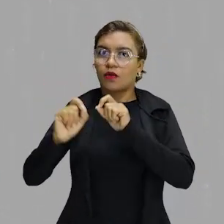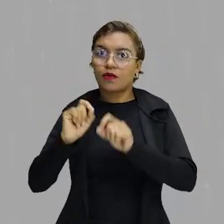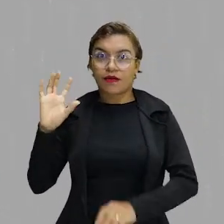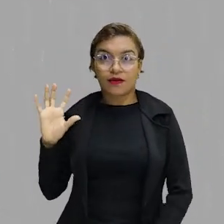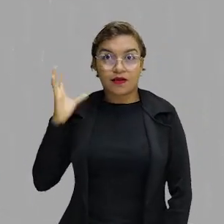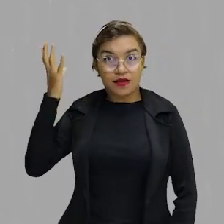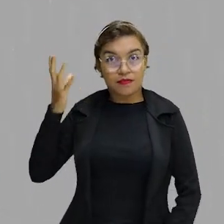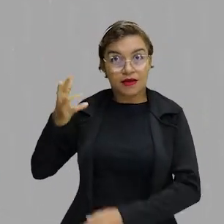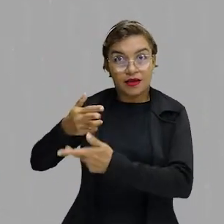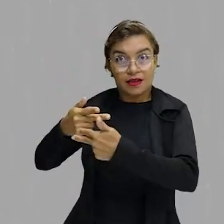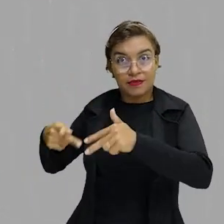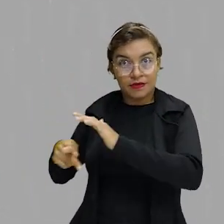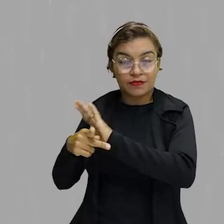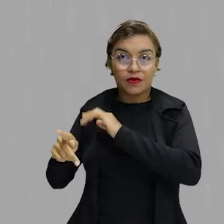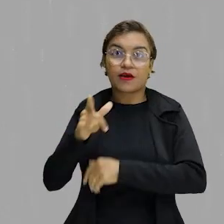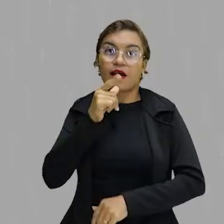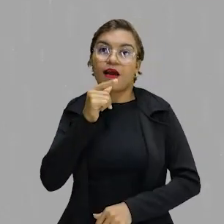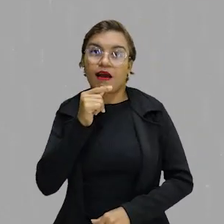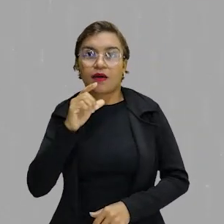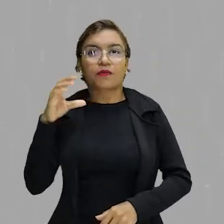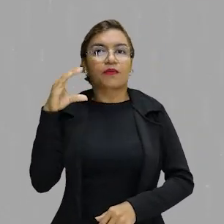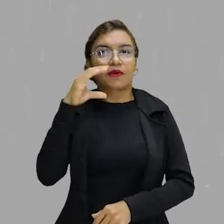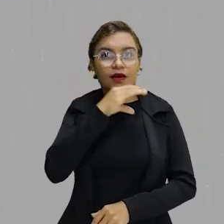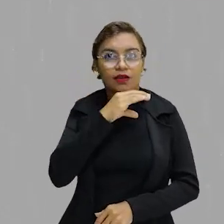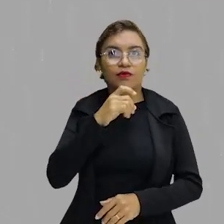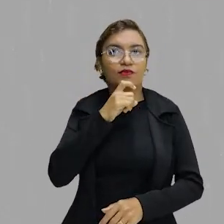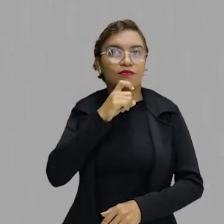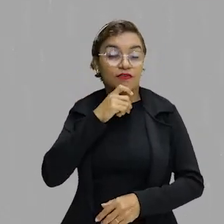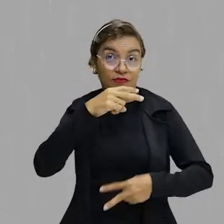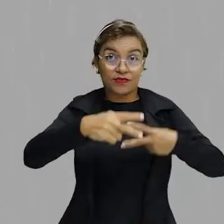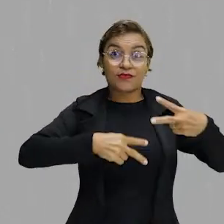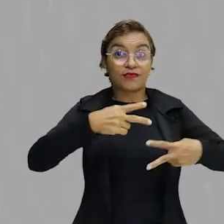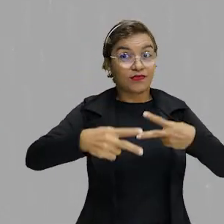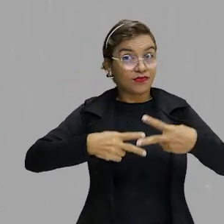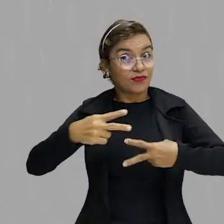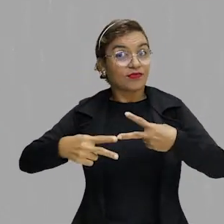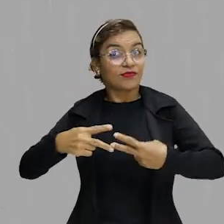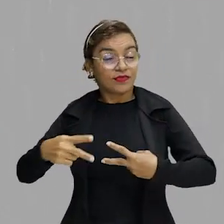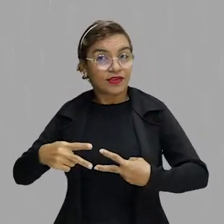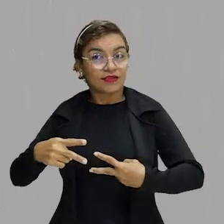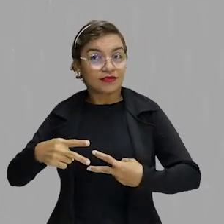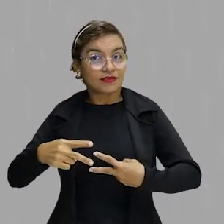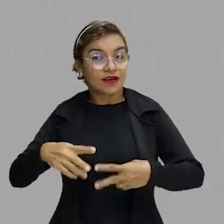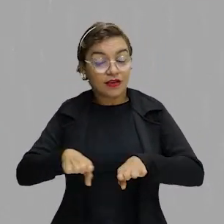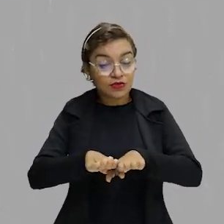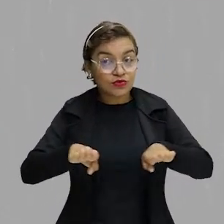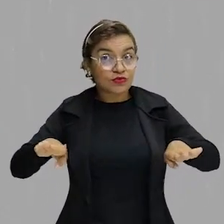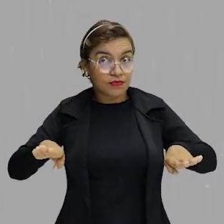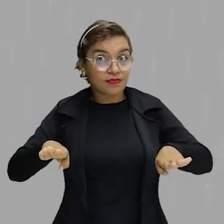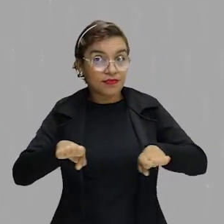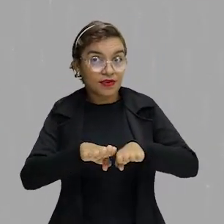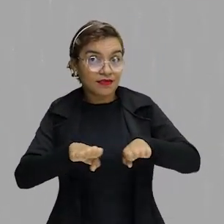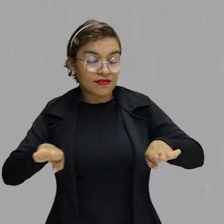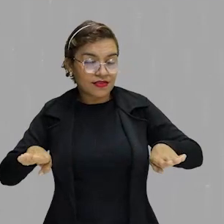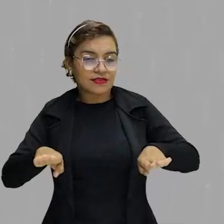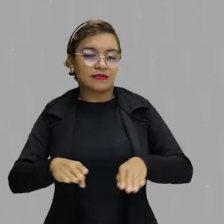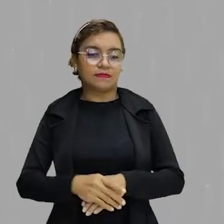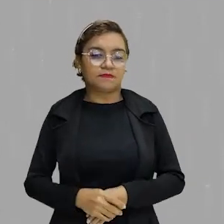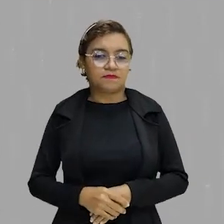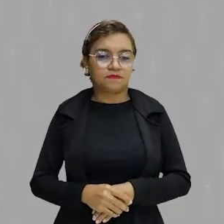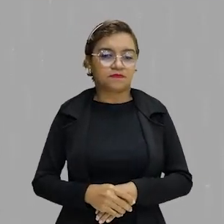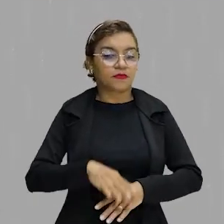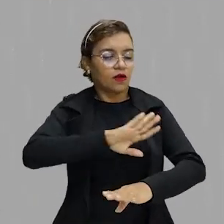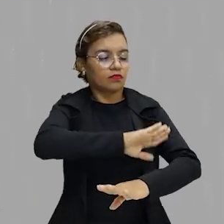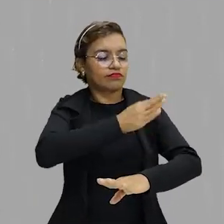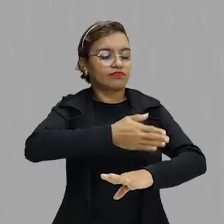seus elementos, a água, o calor, o frio e o vento, ou seja, ocorre da superfície, né? A modelação do